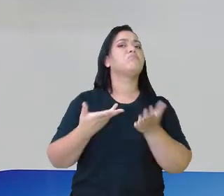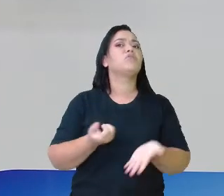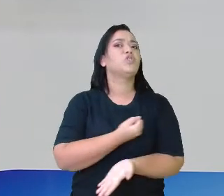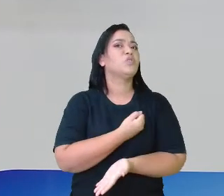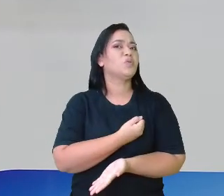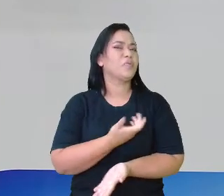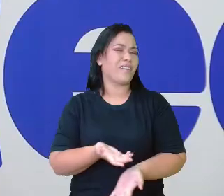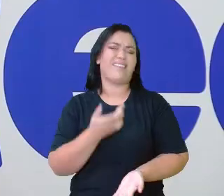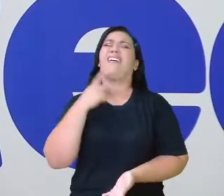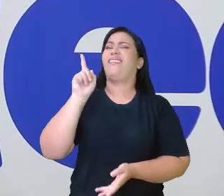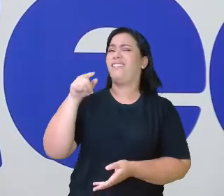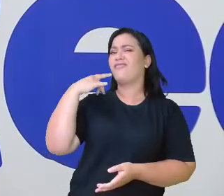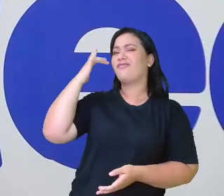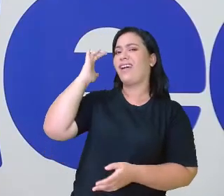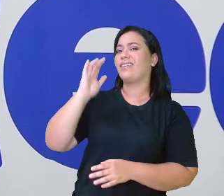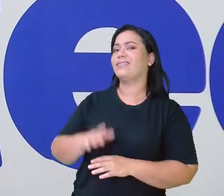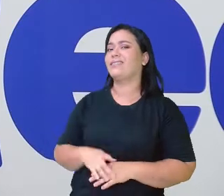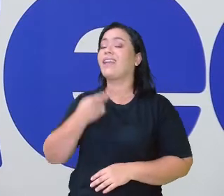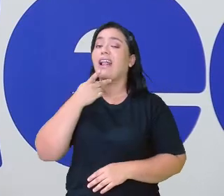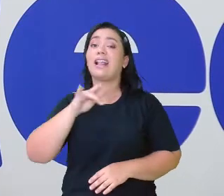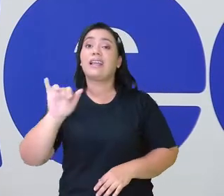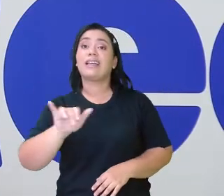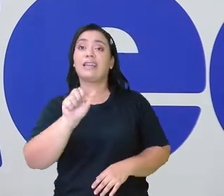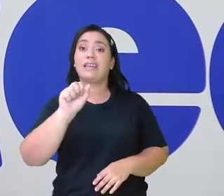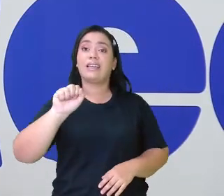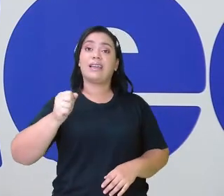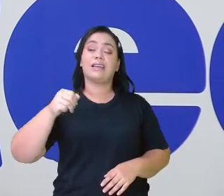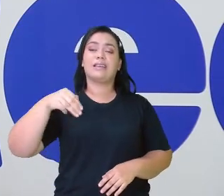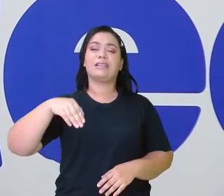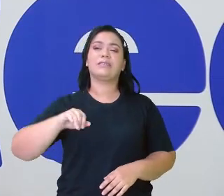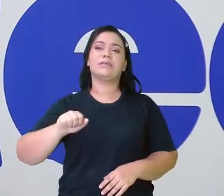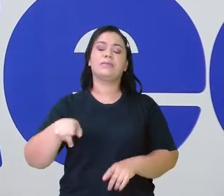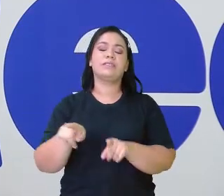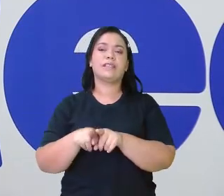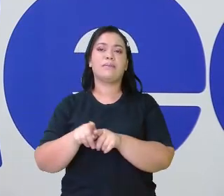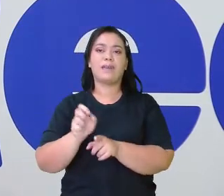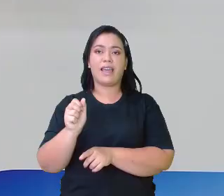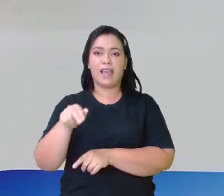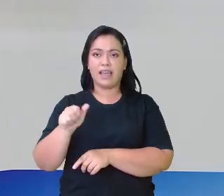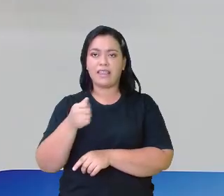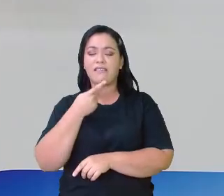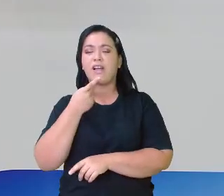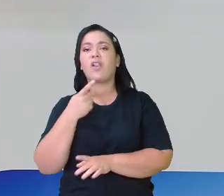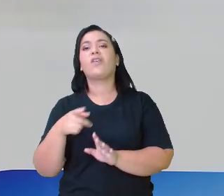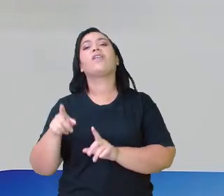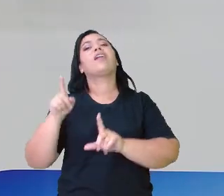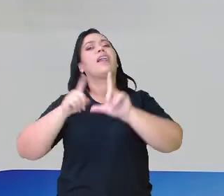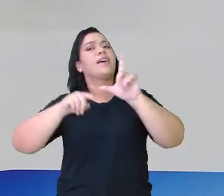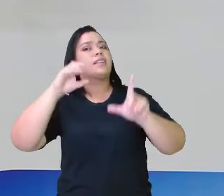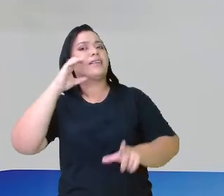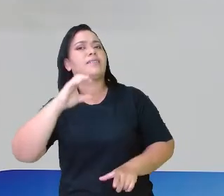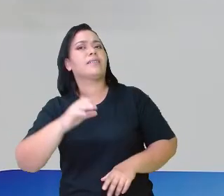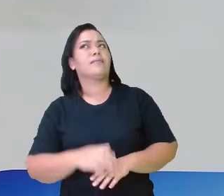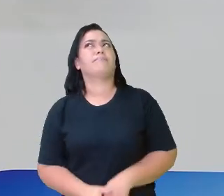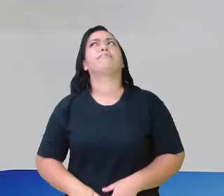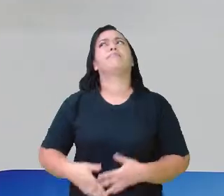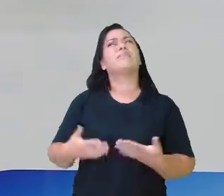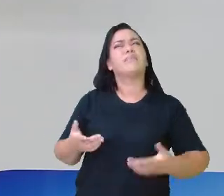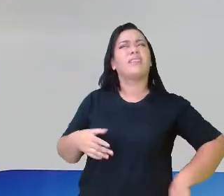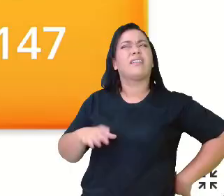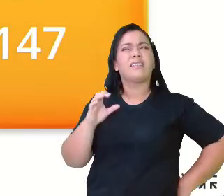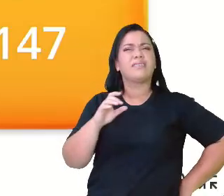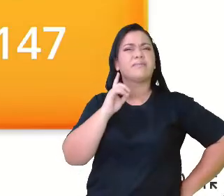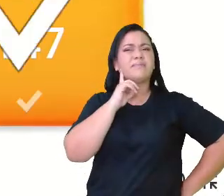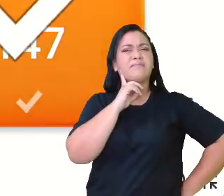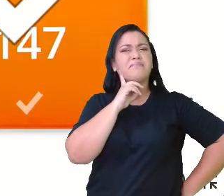Esse está muito professora fácil. Professora Márcia, Yasmin e a Ana responderam letra C. Será que é letra C? Será? Confere aí